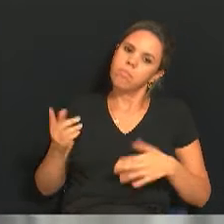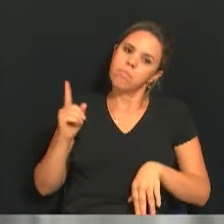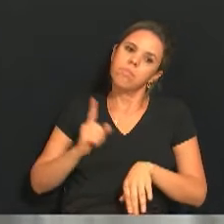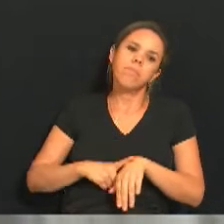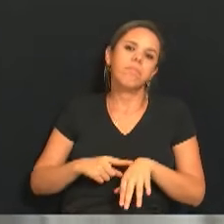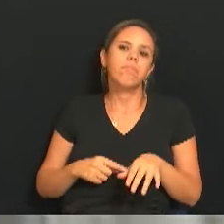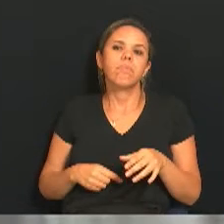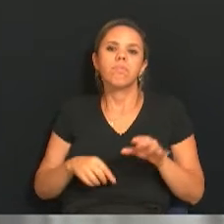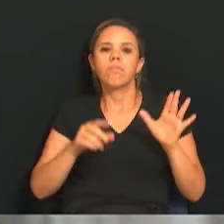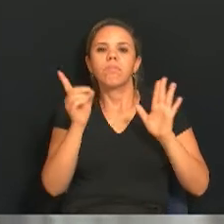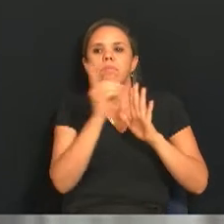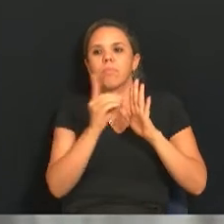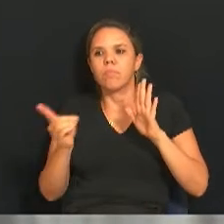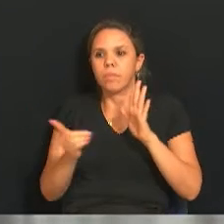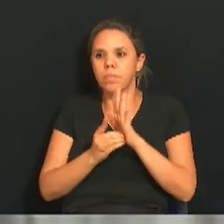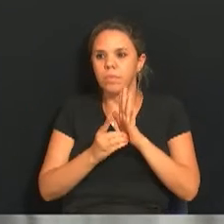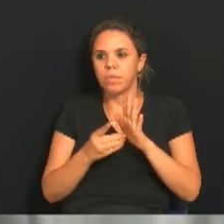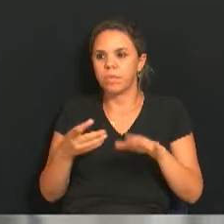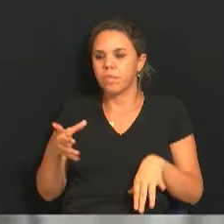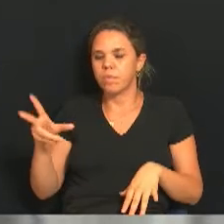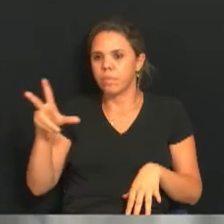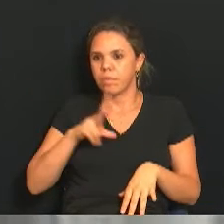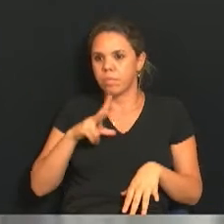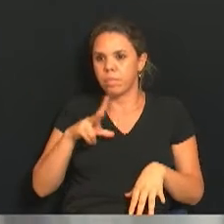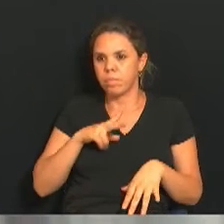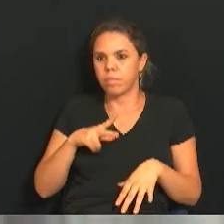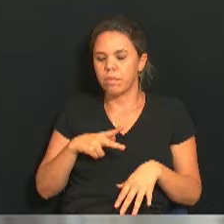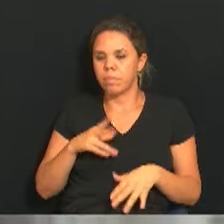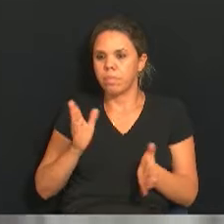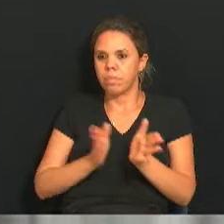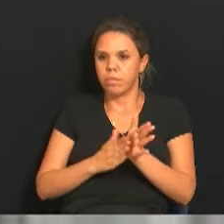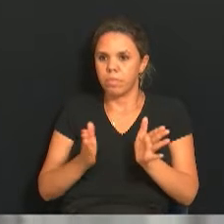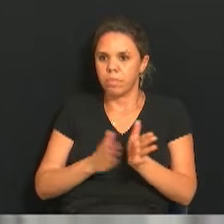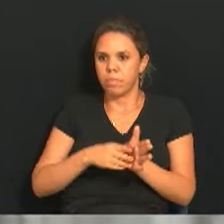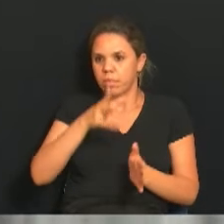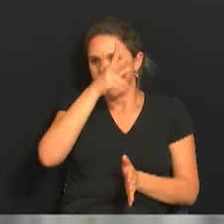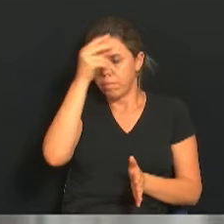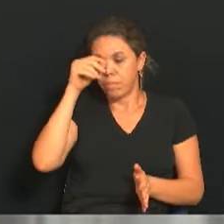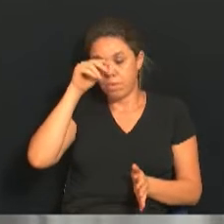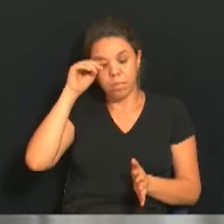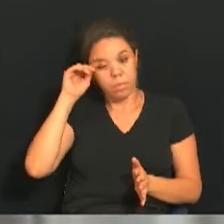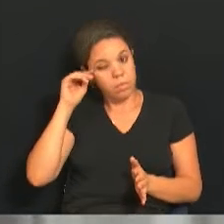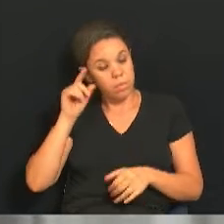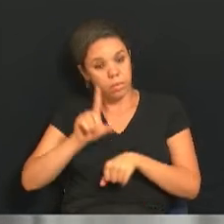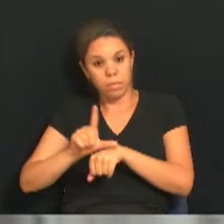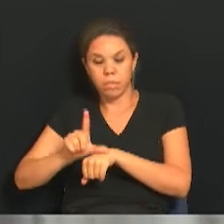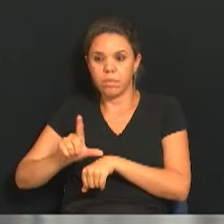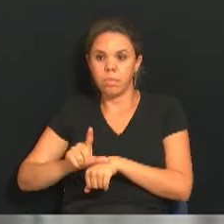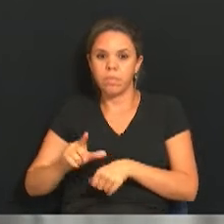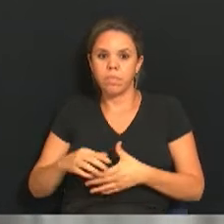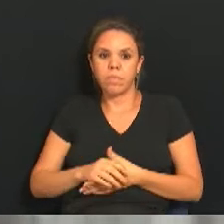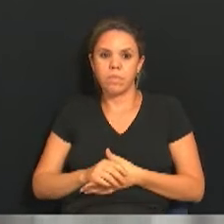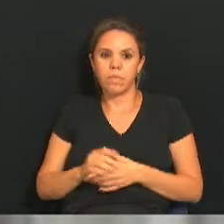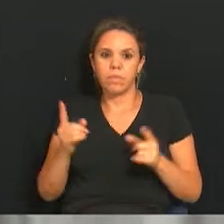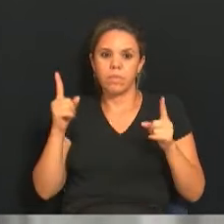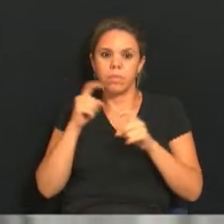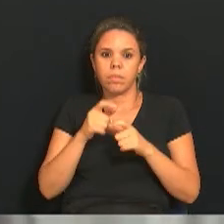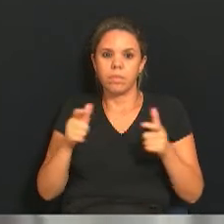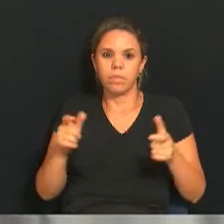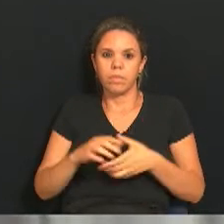um decreto que eu, particularmente, eu cobrei muito do prefeito, porque o comércio tem uma dificuldade muito